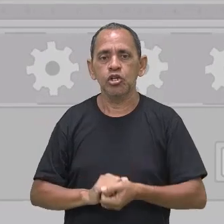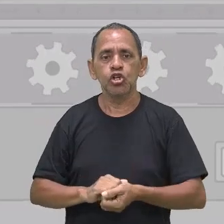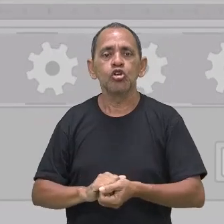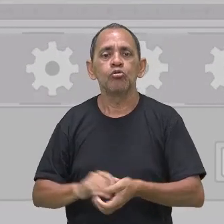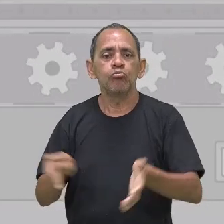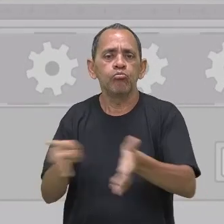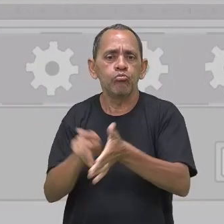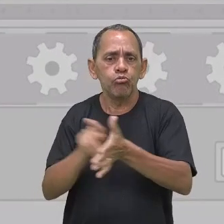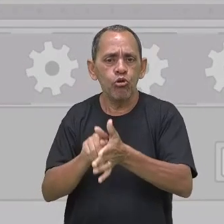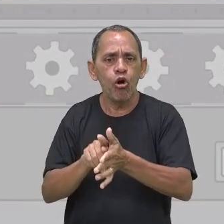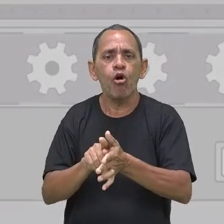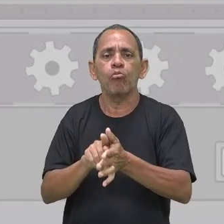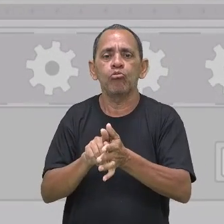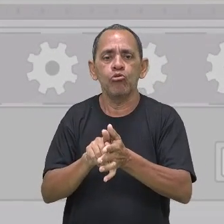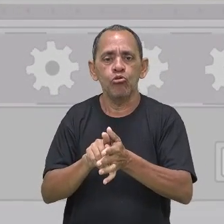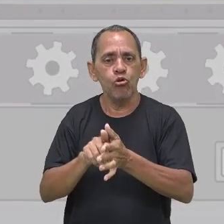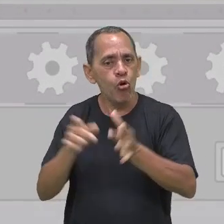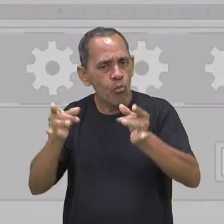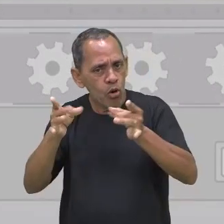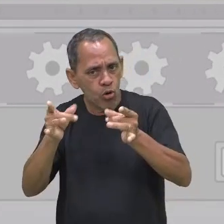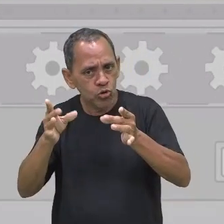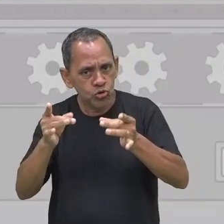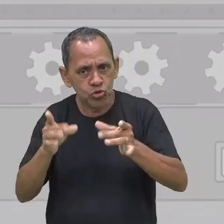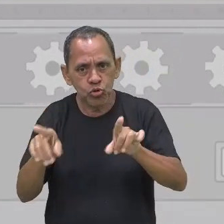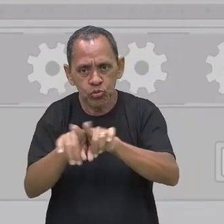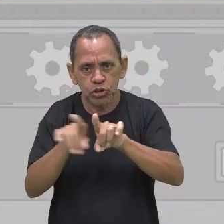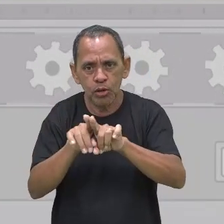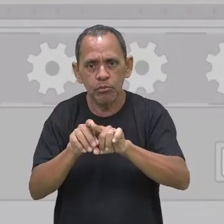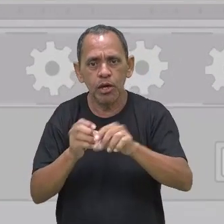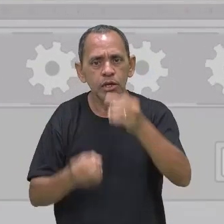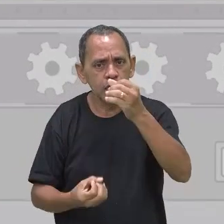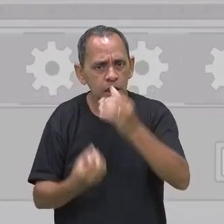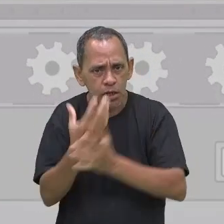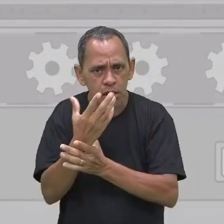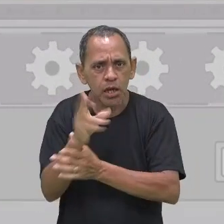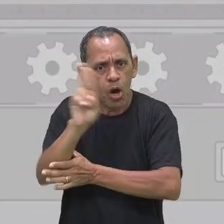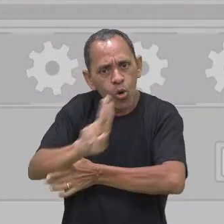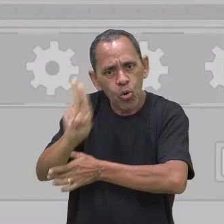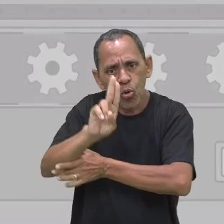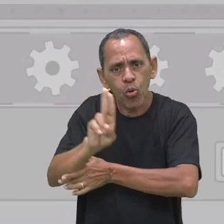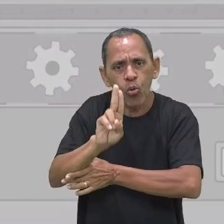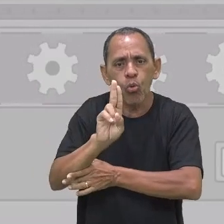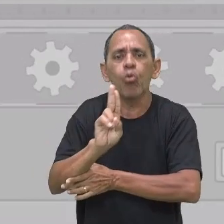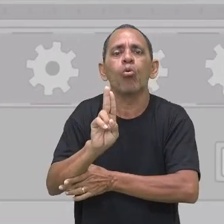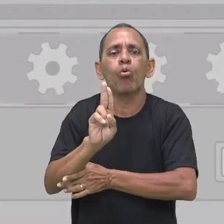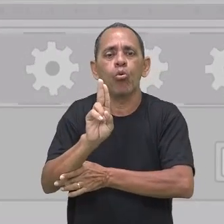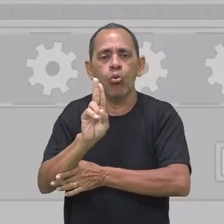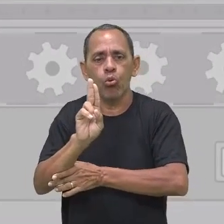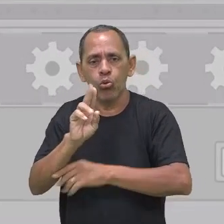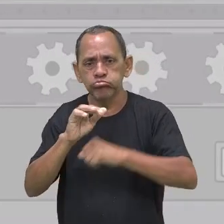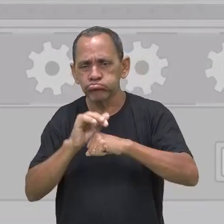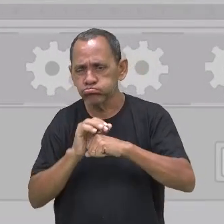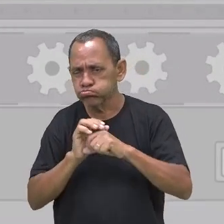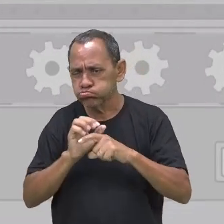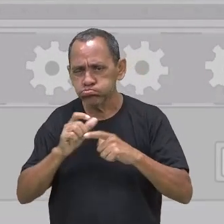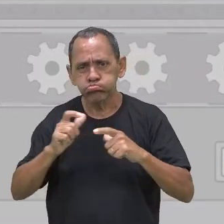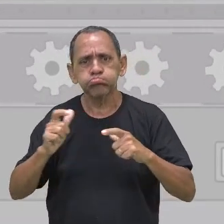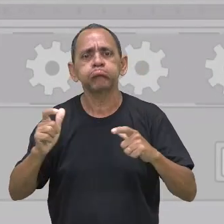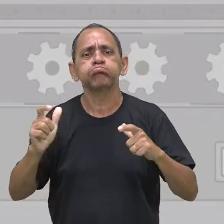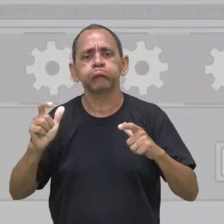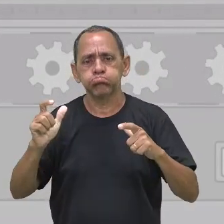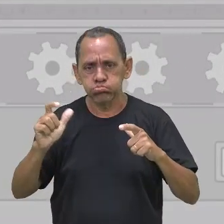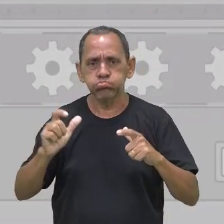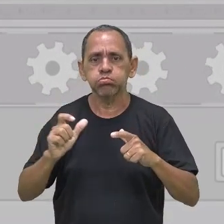o mecanismo comercial que fomenta o consumo massificado de bens artísticos e culturais